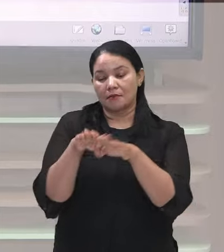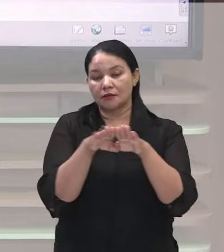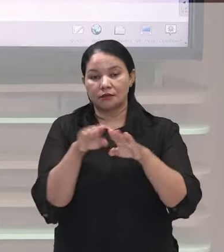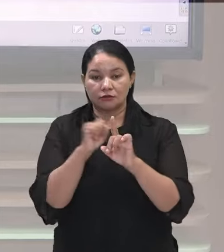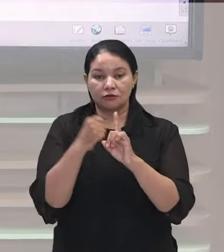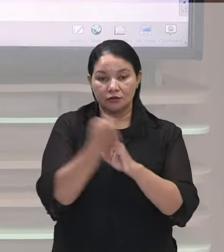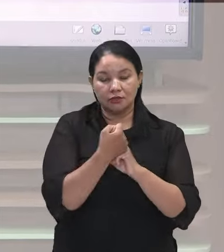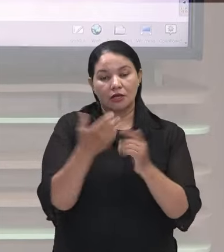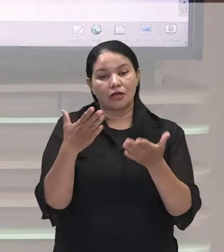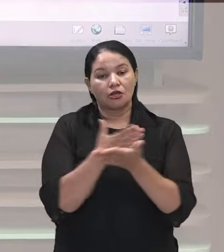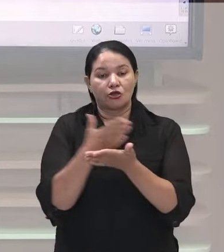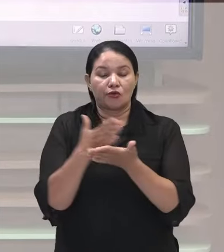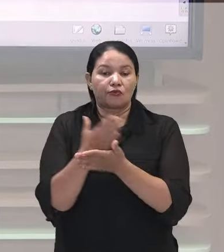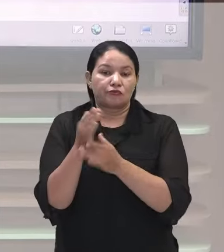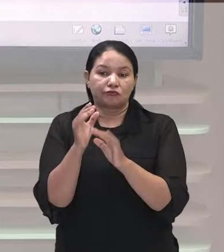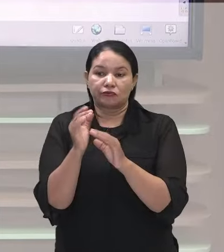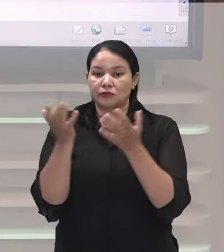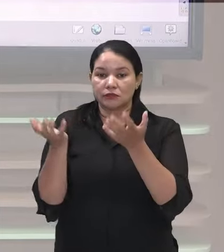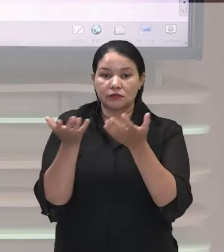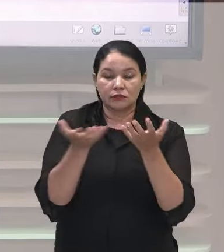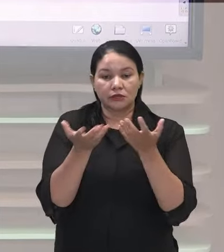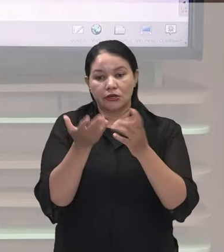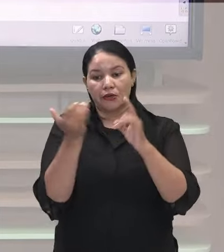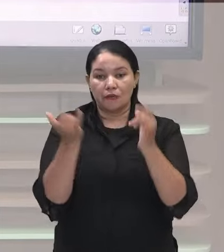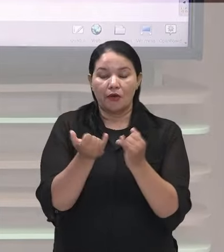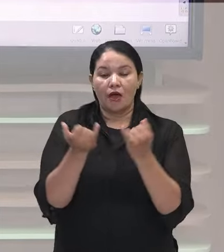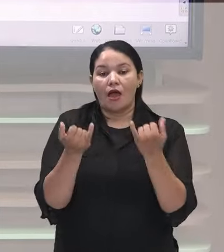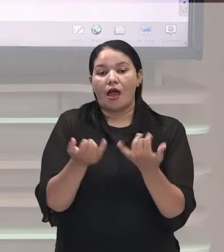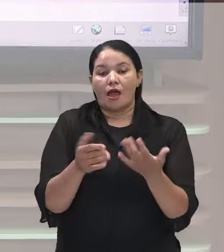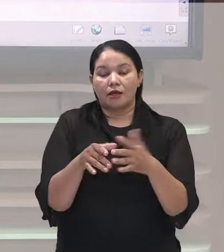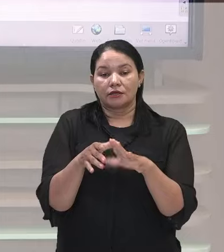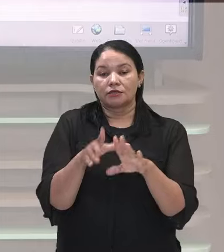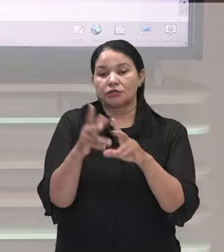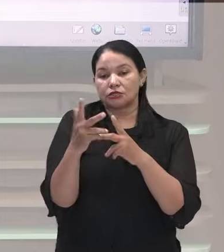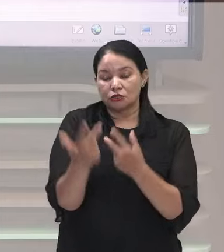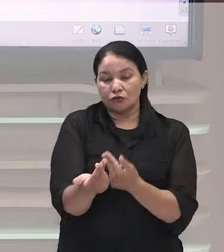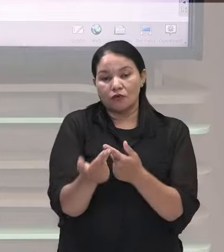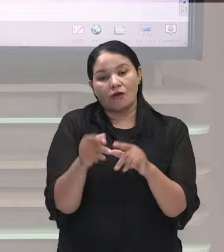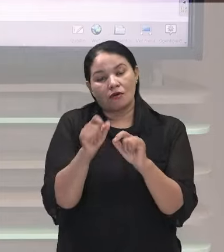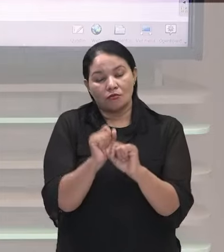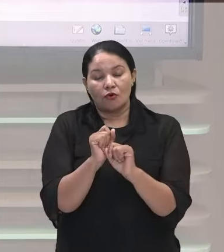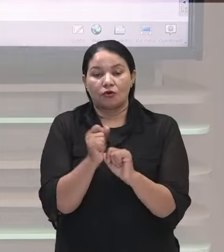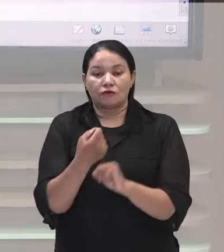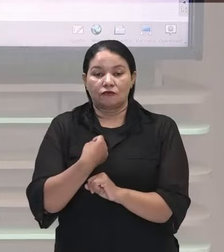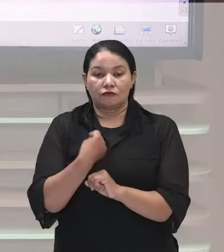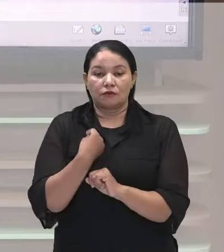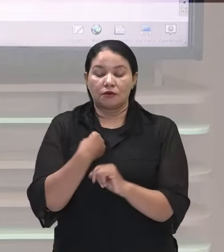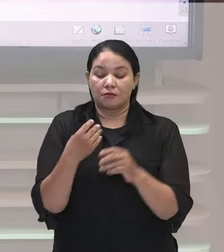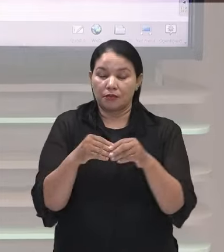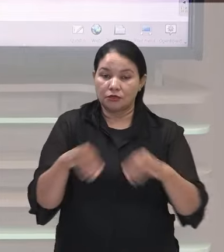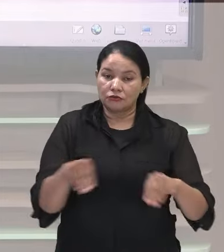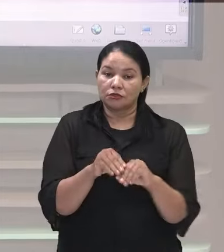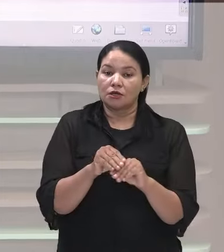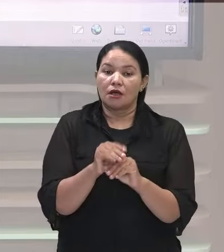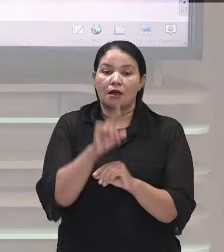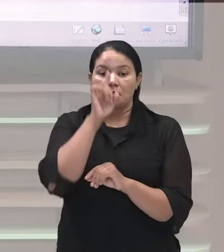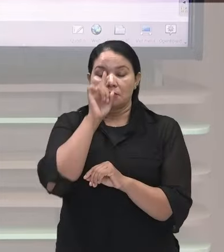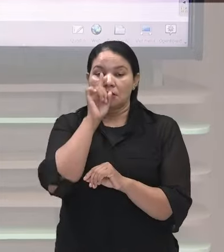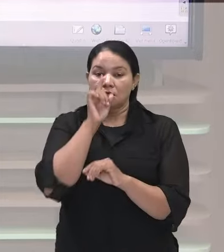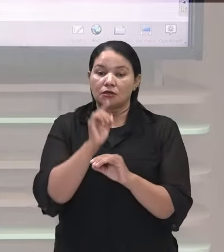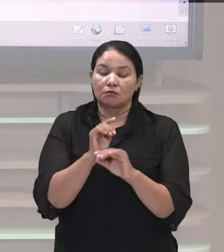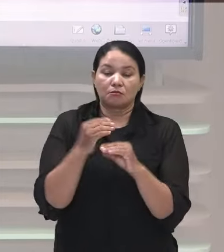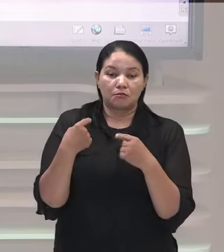lançando mão de tomar produtos, né, remédios e às vezes colocando a própria vida em risco, tá? Por quê? Porque se busca um padrão